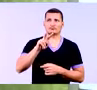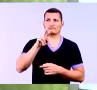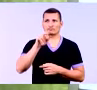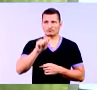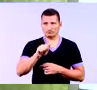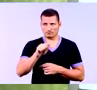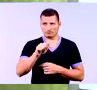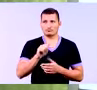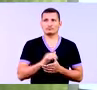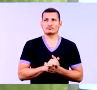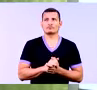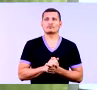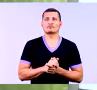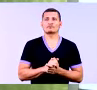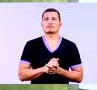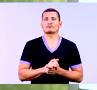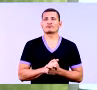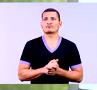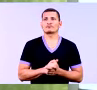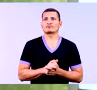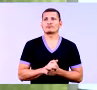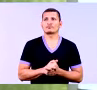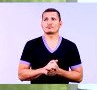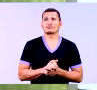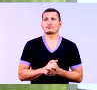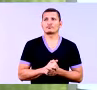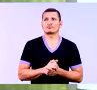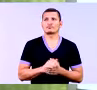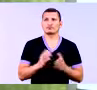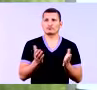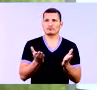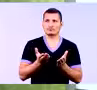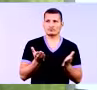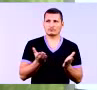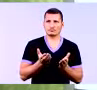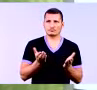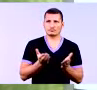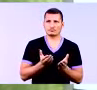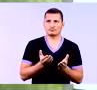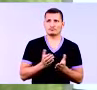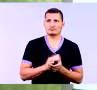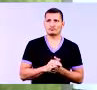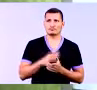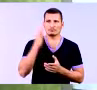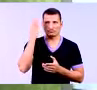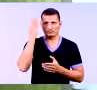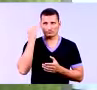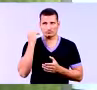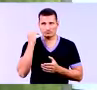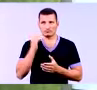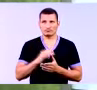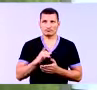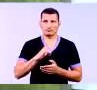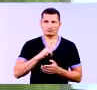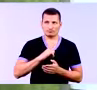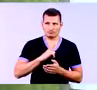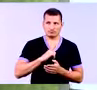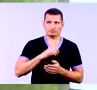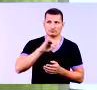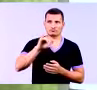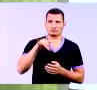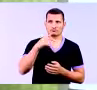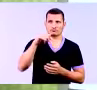para obter os dados do JavaScript. Agora, sabendo que existe um framework como